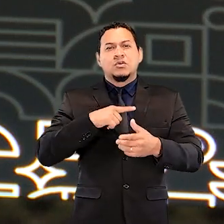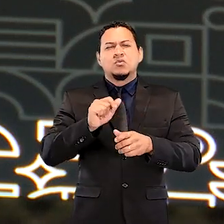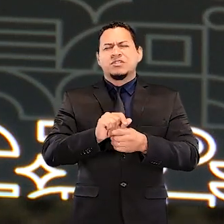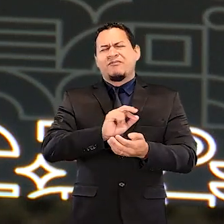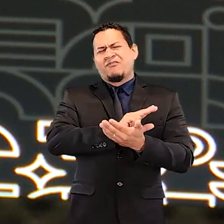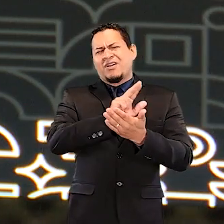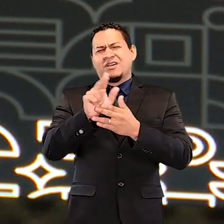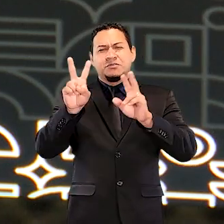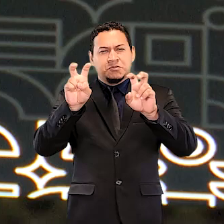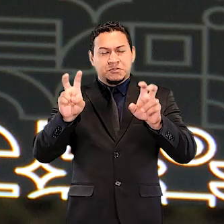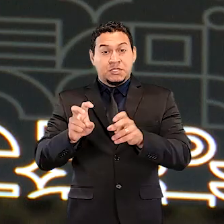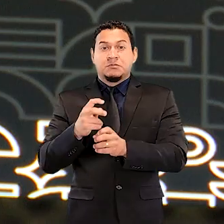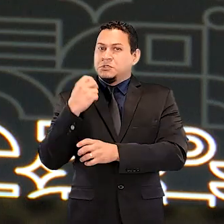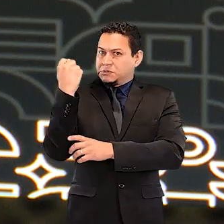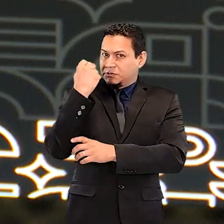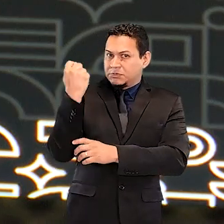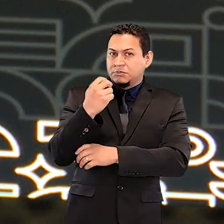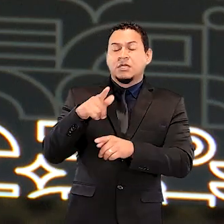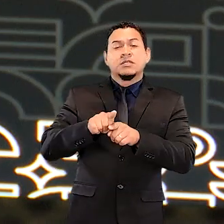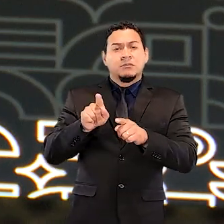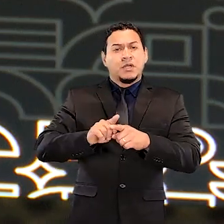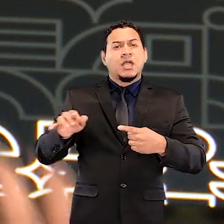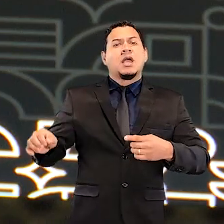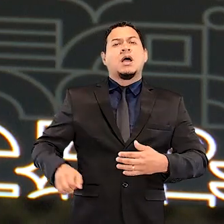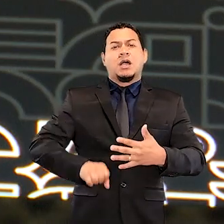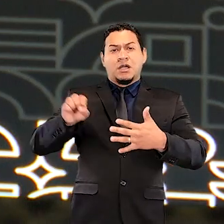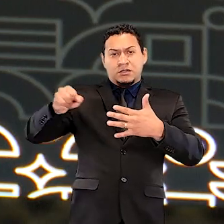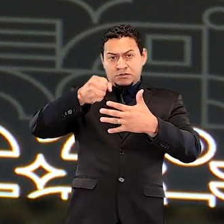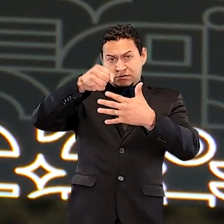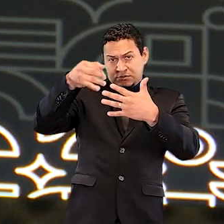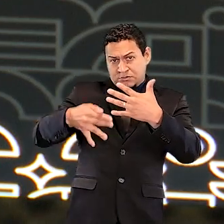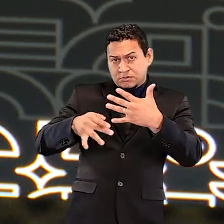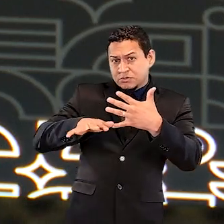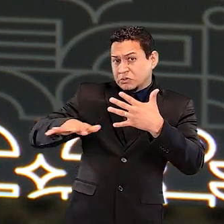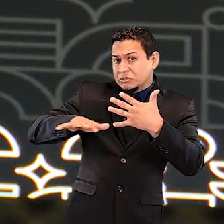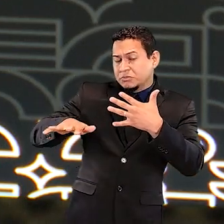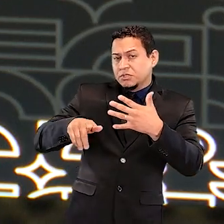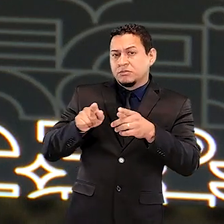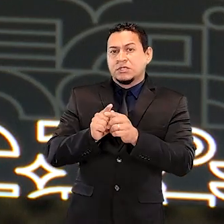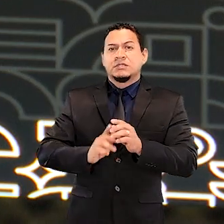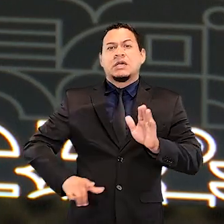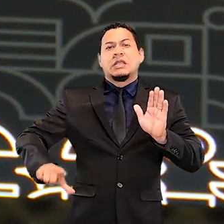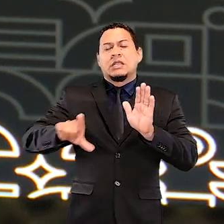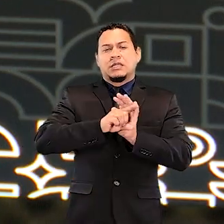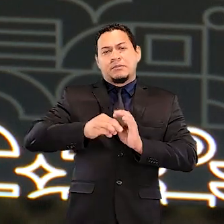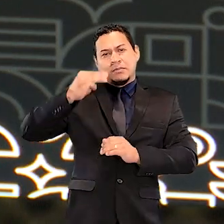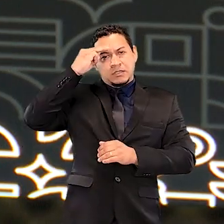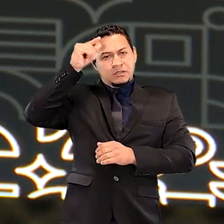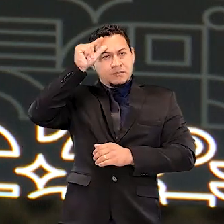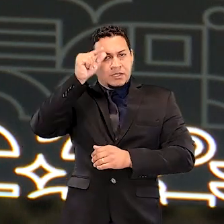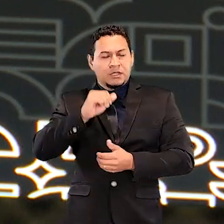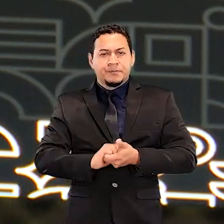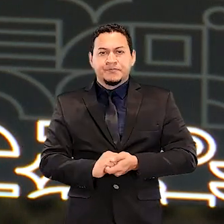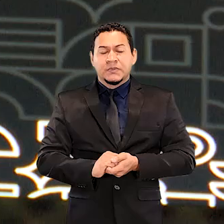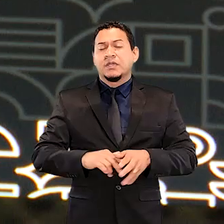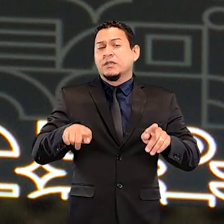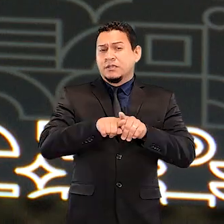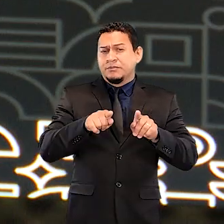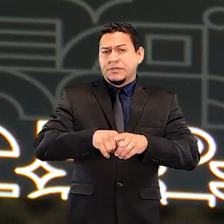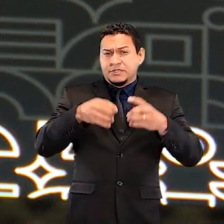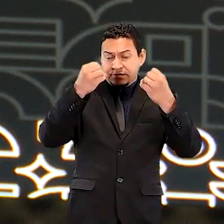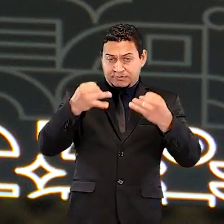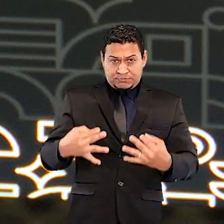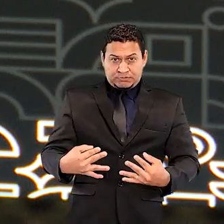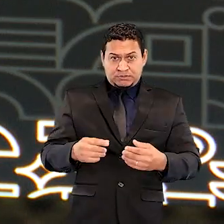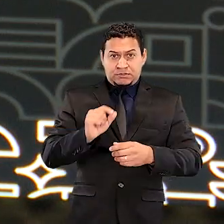misoginia. Também já gravei sobre a jurisprudência nesses 18 anos da Lei Maria da Penha. E dizer,